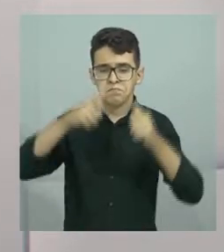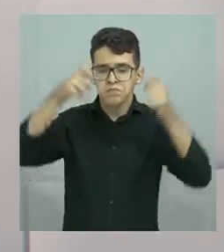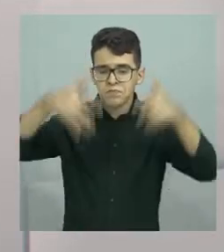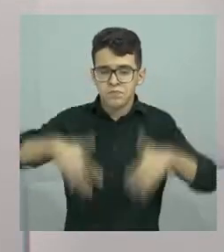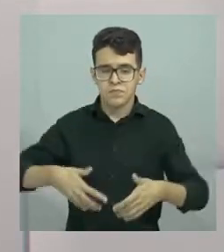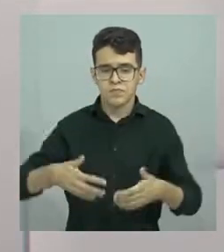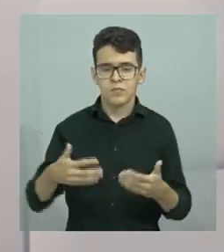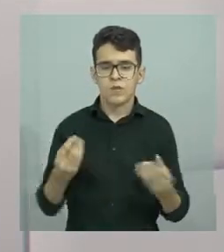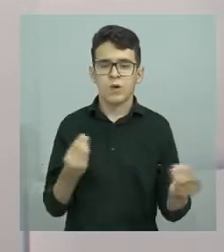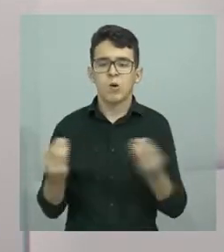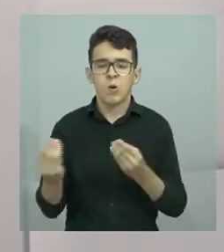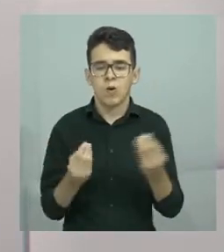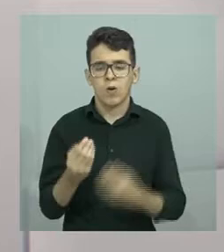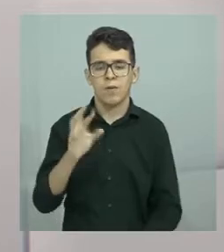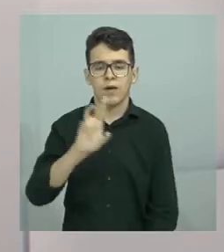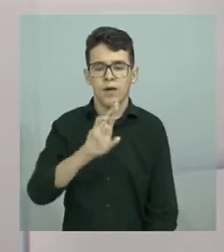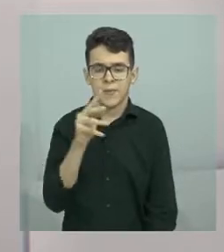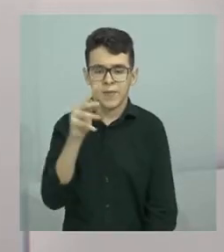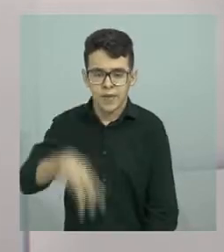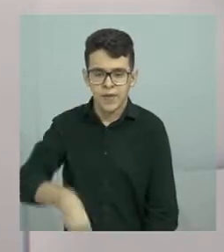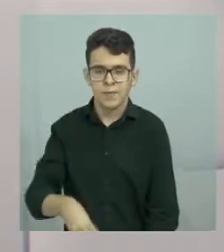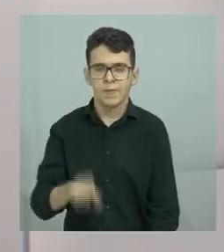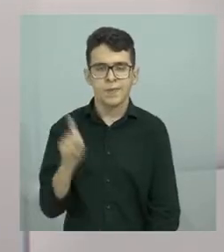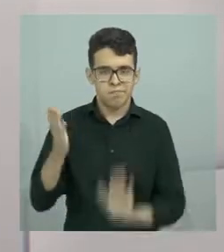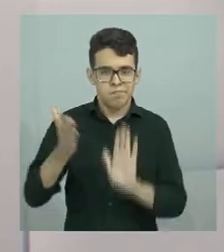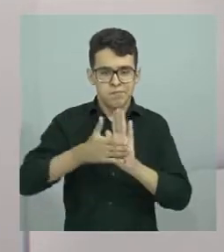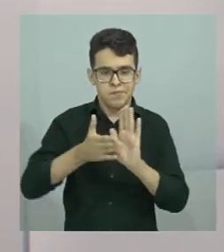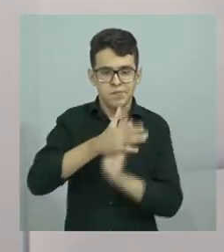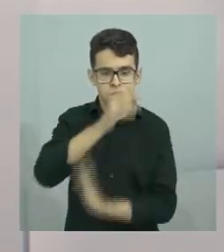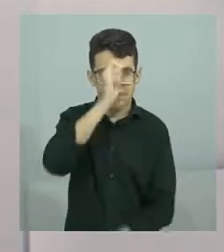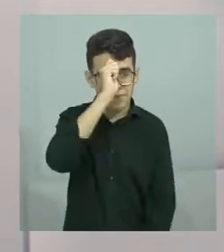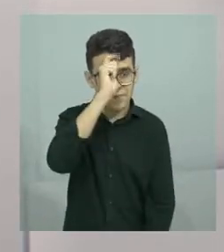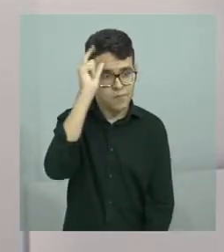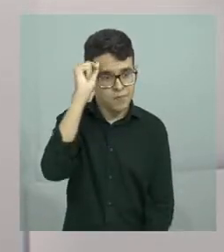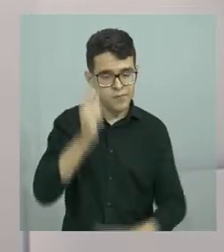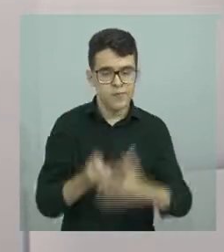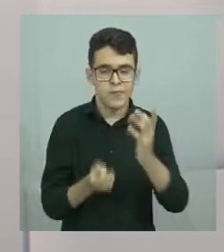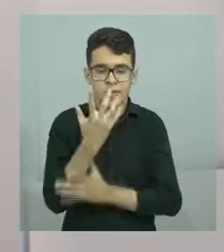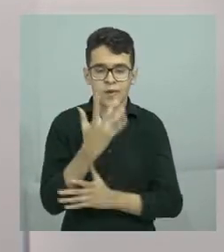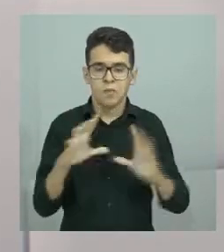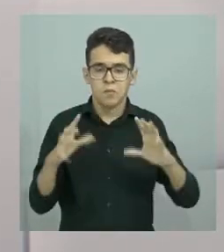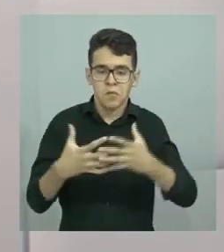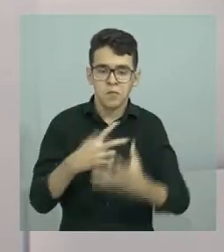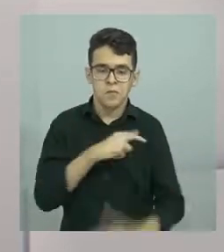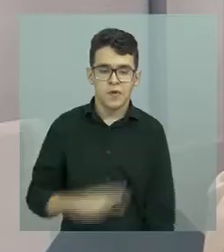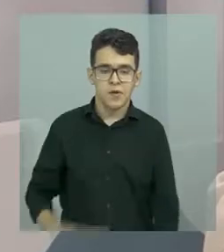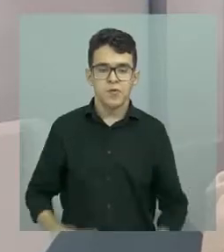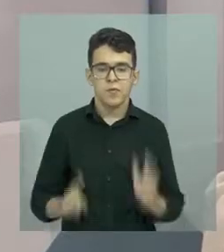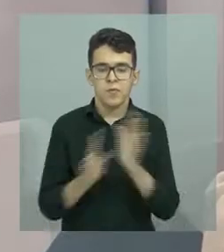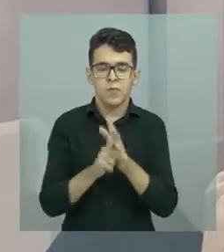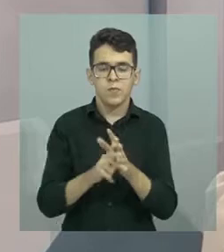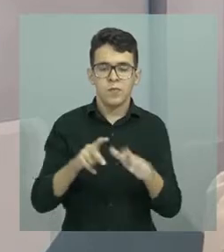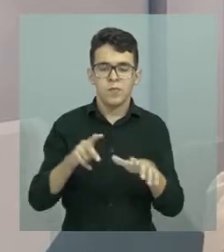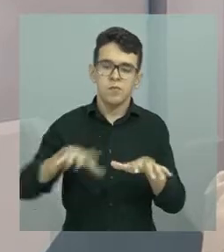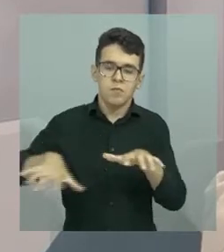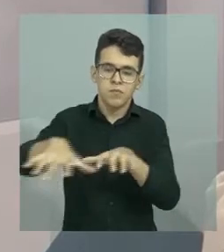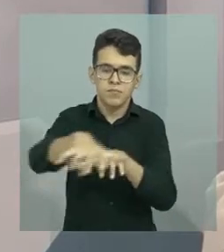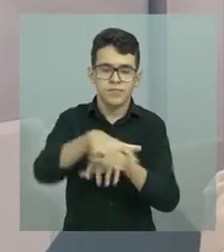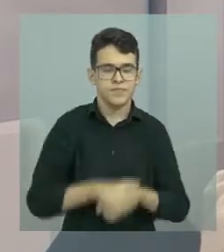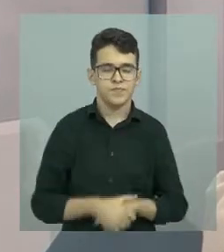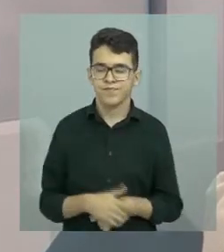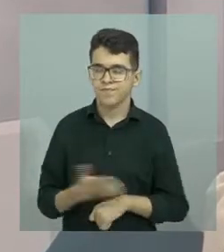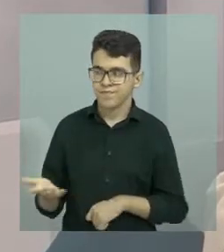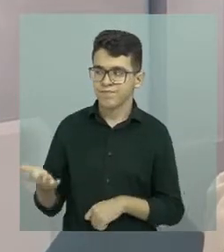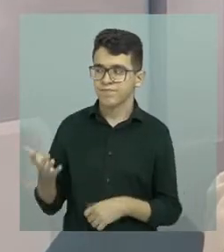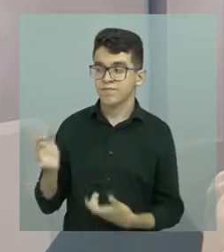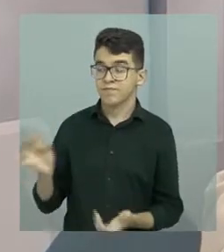essa iniciativa, né, do presidente Salmito Filho de criar esse parlamento da região metropolitana. Olha, o presidente Salmito Filho tem sempre uma visão muito